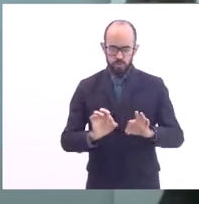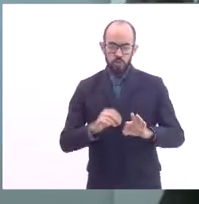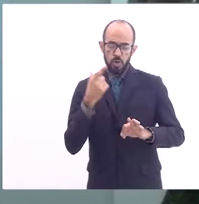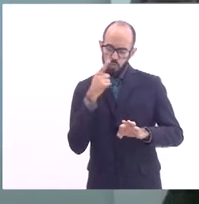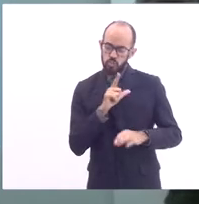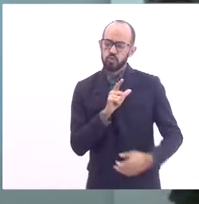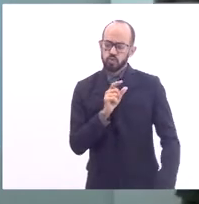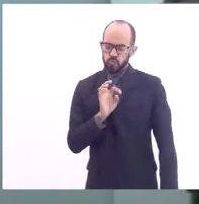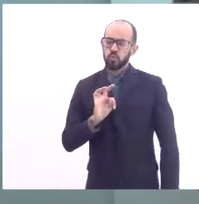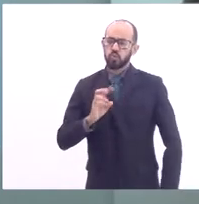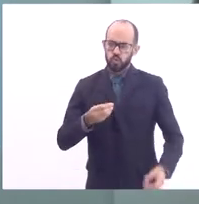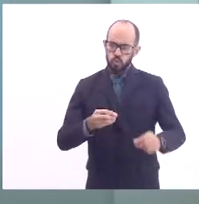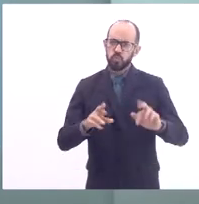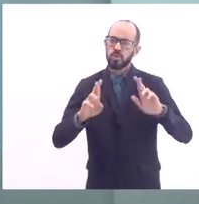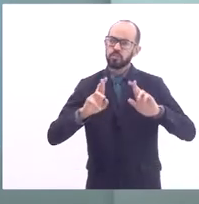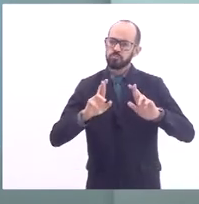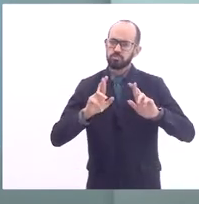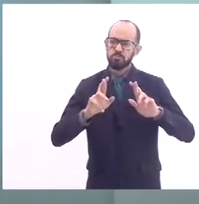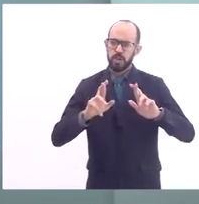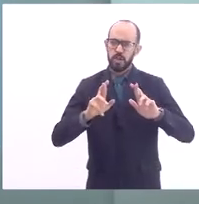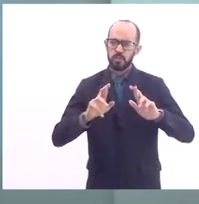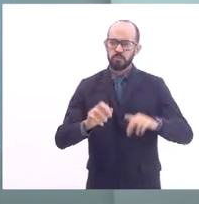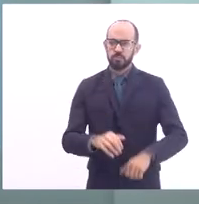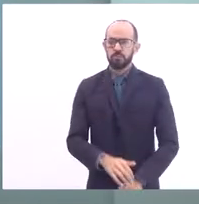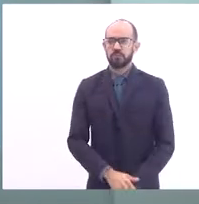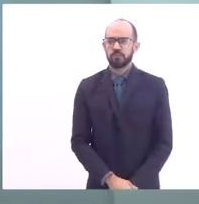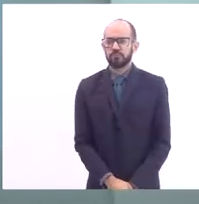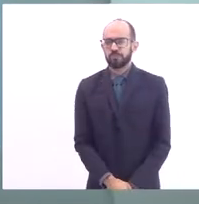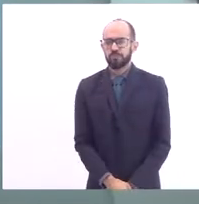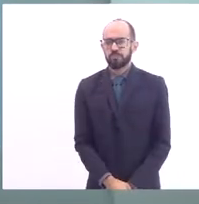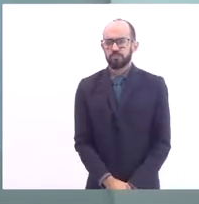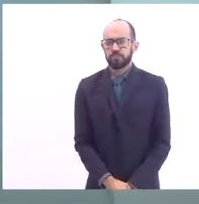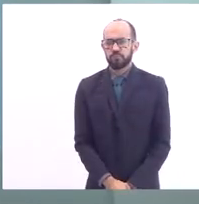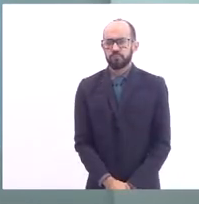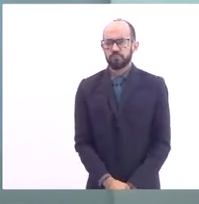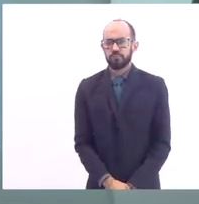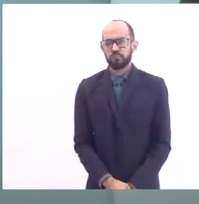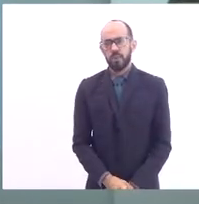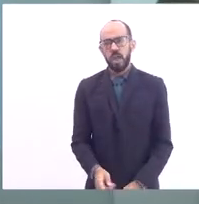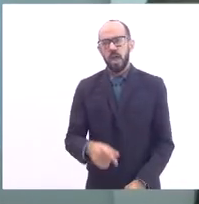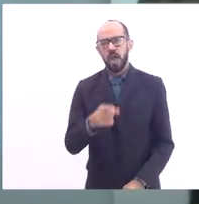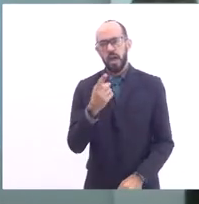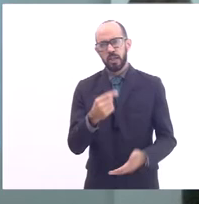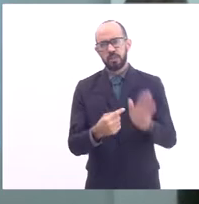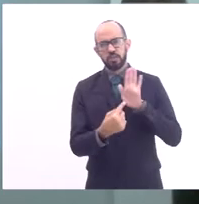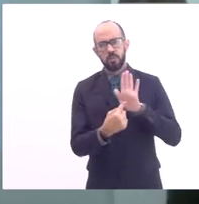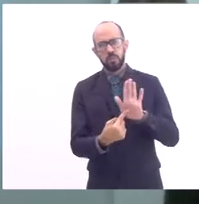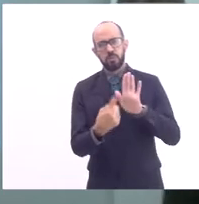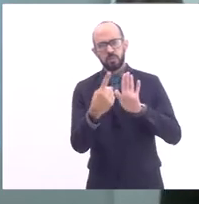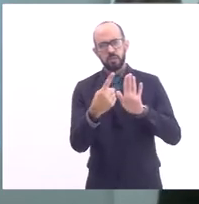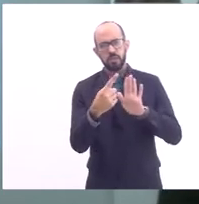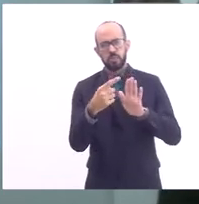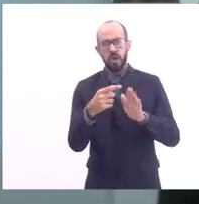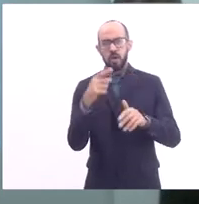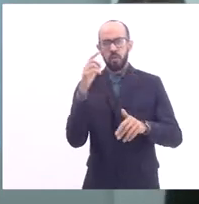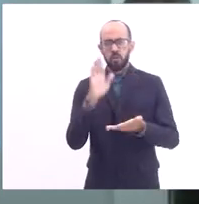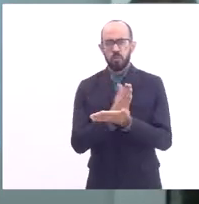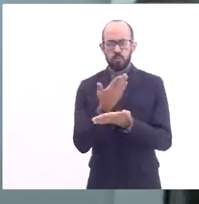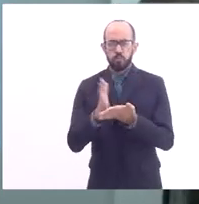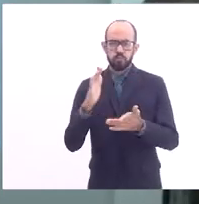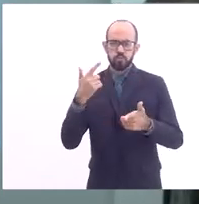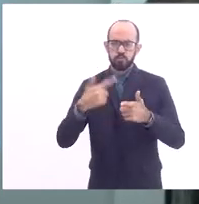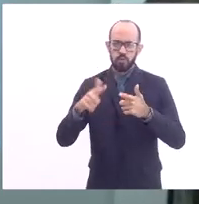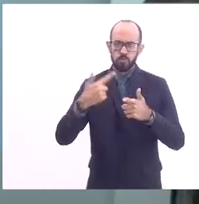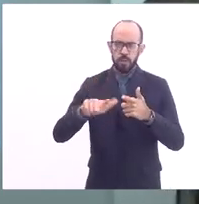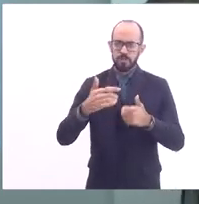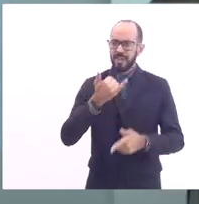esperados aqui de acordo com o que foi definido. Por favor, Josino. Aqui algumas contingências. Não podemos esquecer que esse ano está